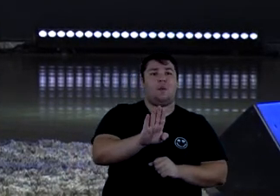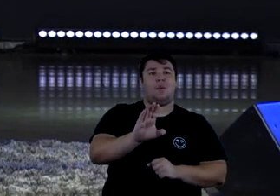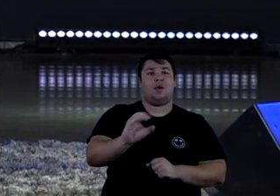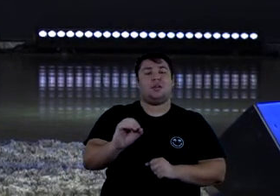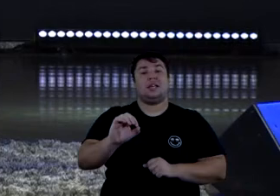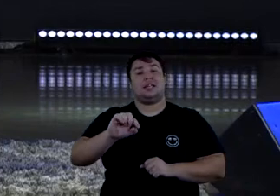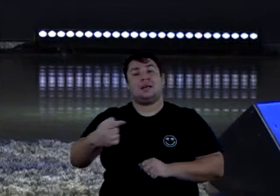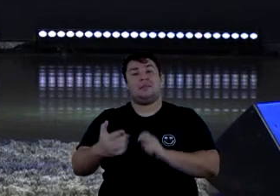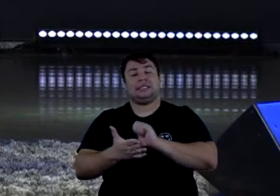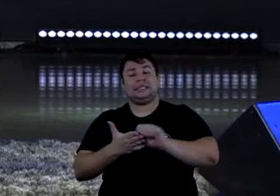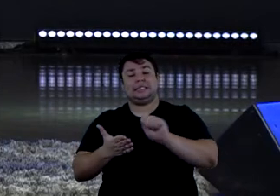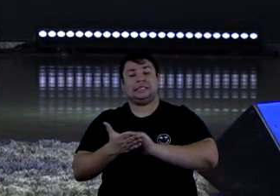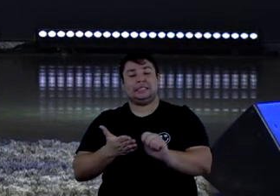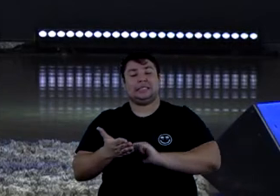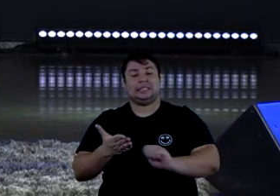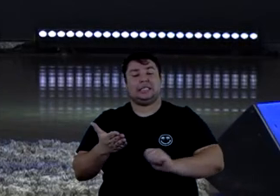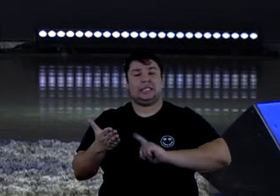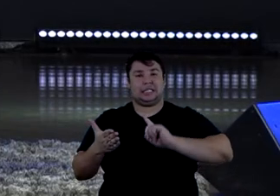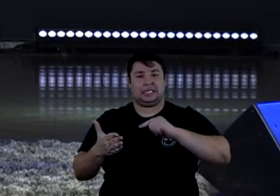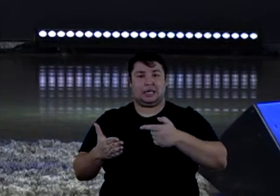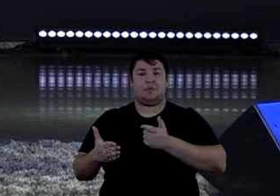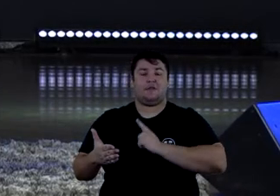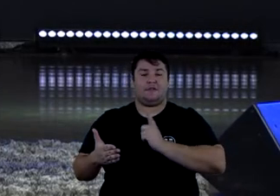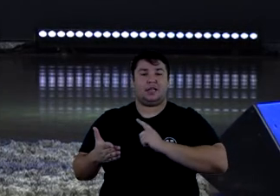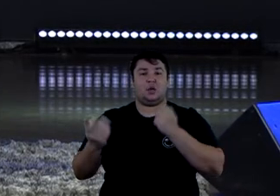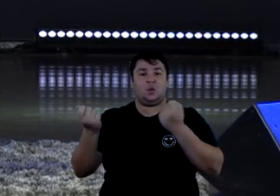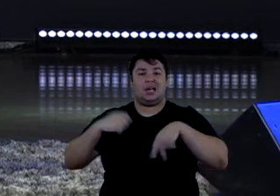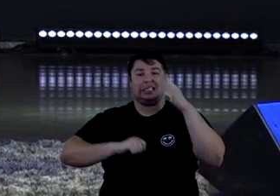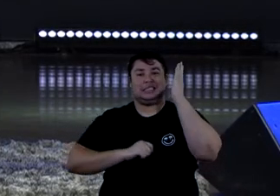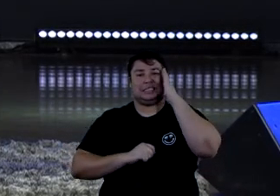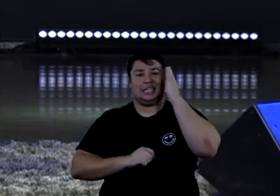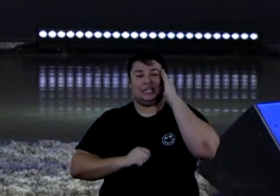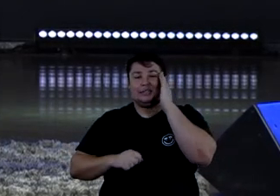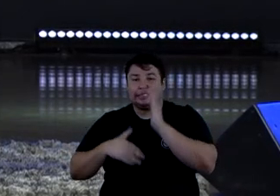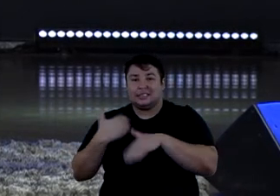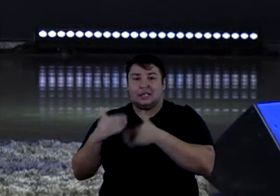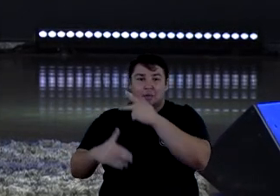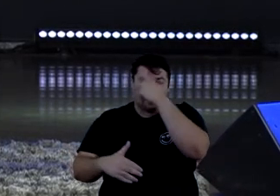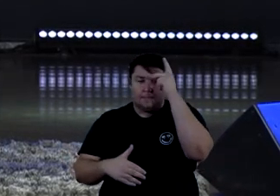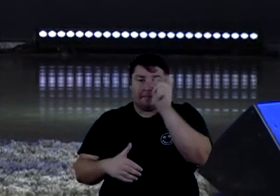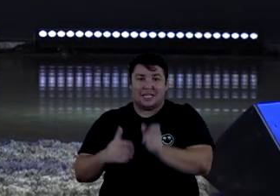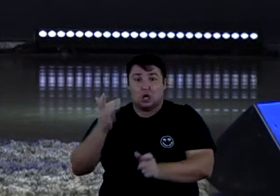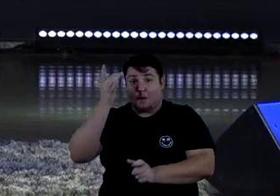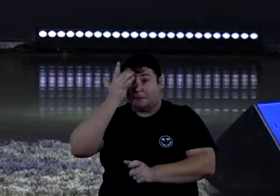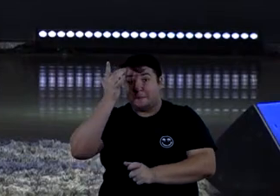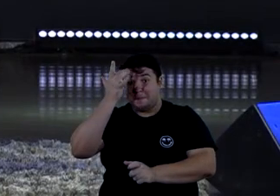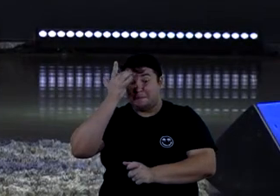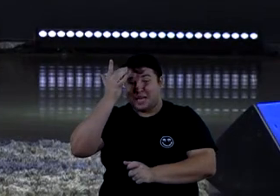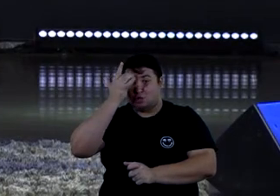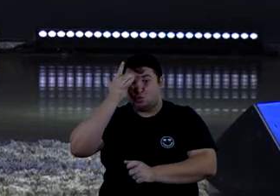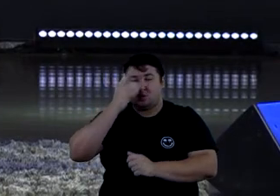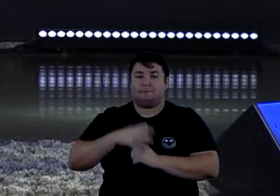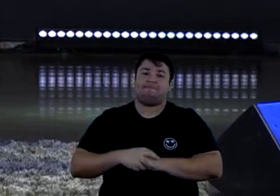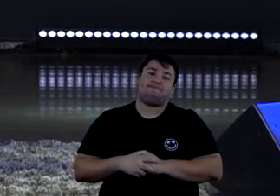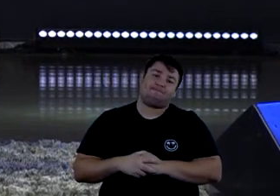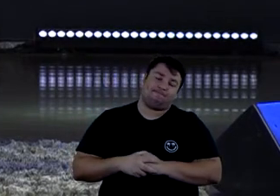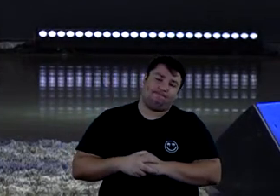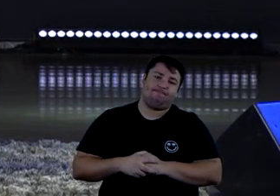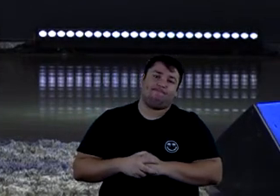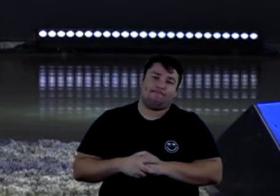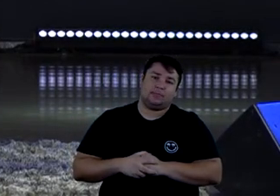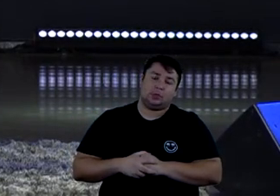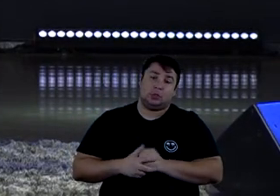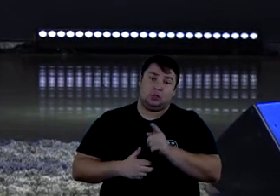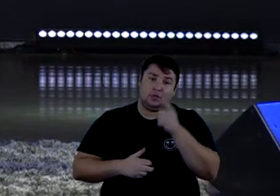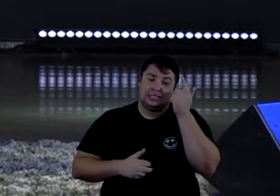depois você vai ter que adquirir um protagonismo, um entendimento que te leve a ser uma pessoa madura em Cristo, onde